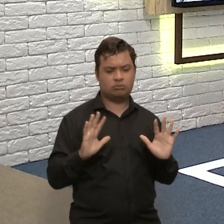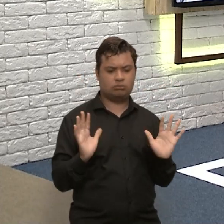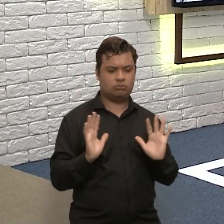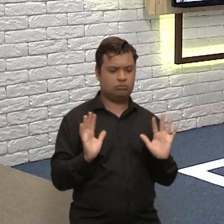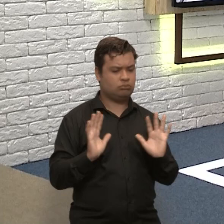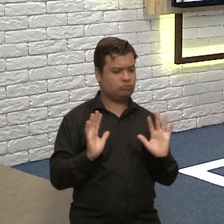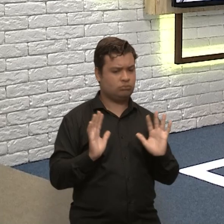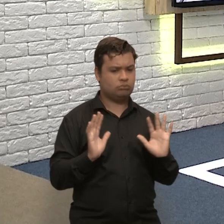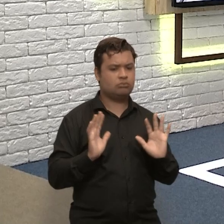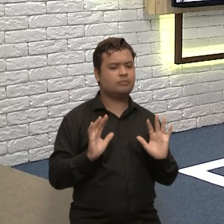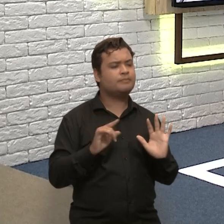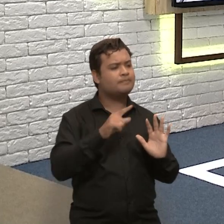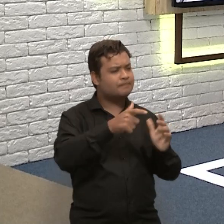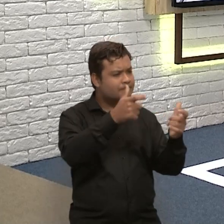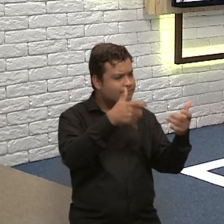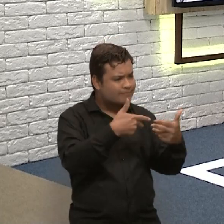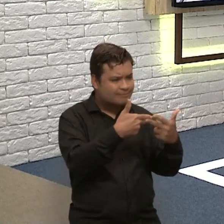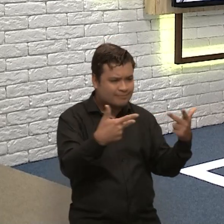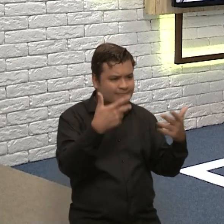de resolver os conflitos. Muito obrigada.